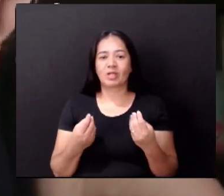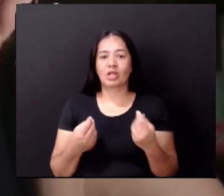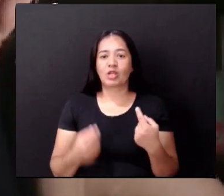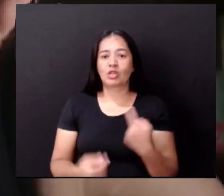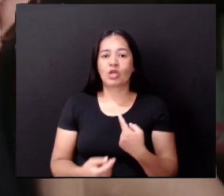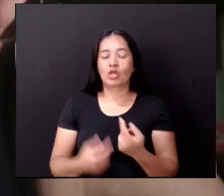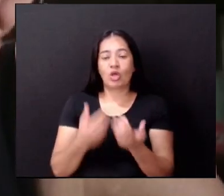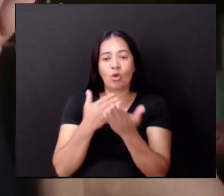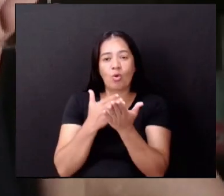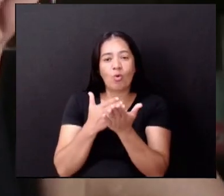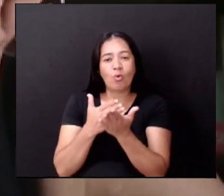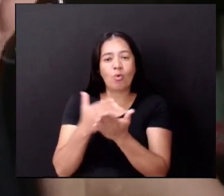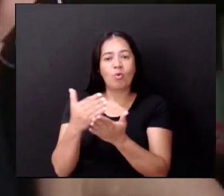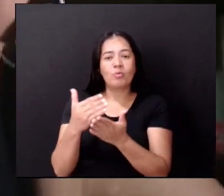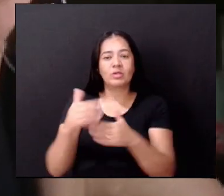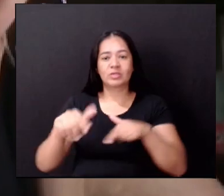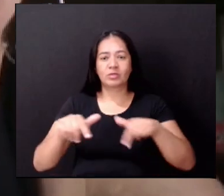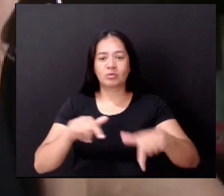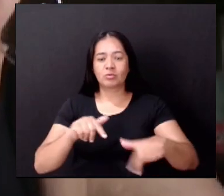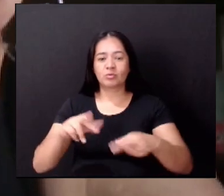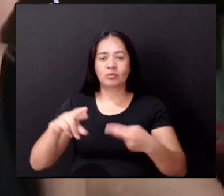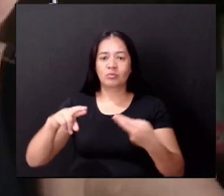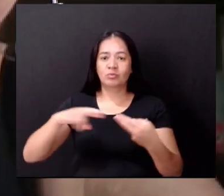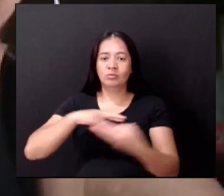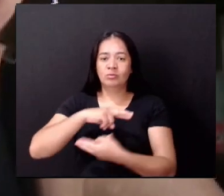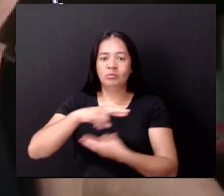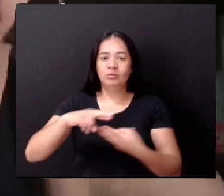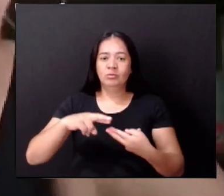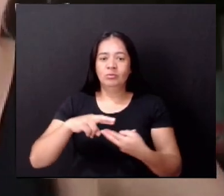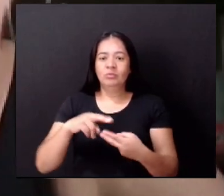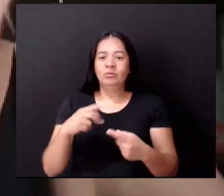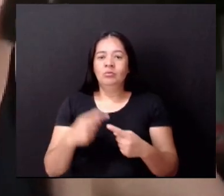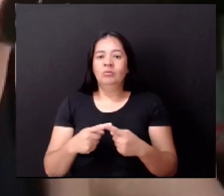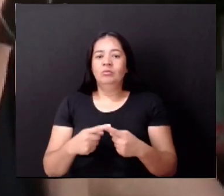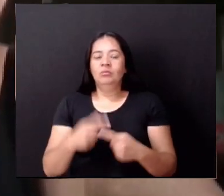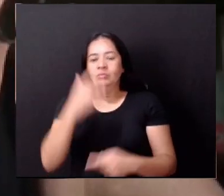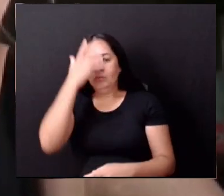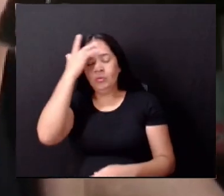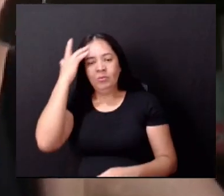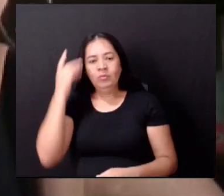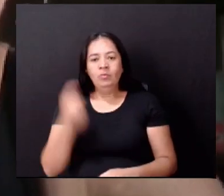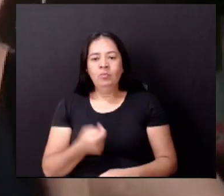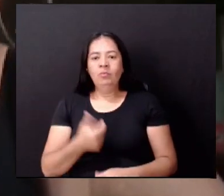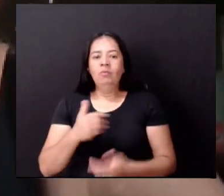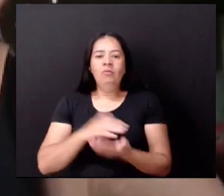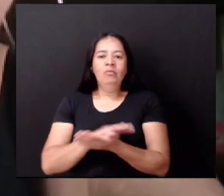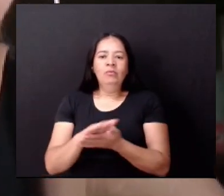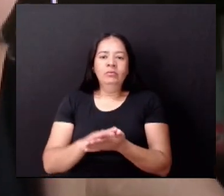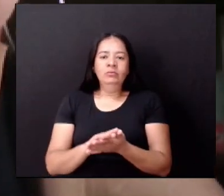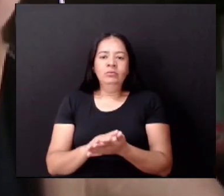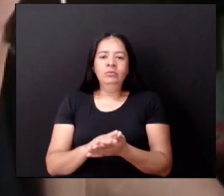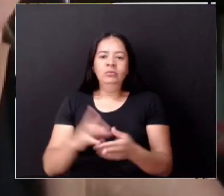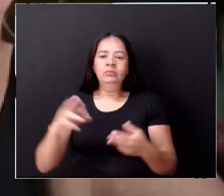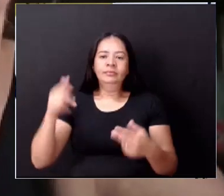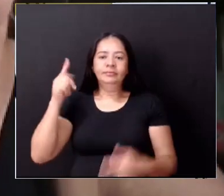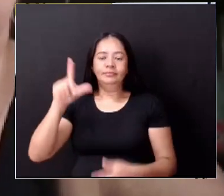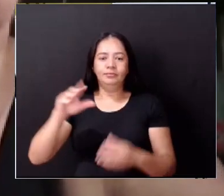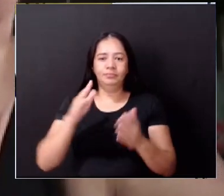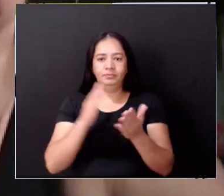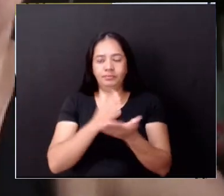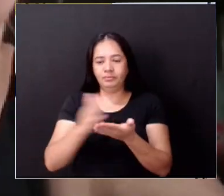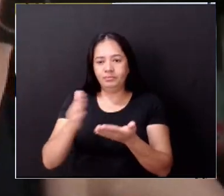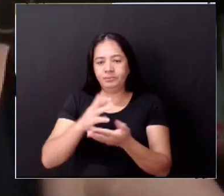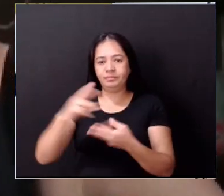muito nós estamos ainda no início do trabalho da reciclagem, não é todo mundo que recicla, nós não temos essa mentalidade